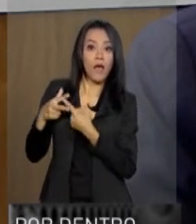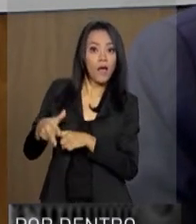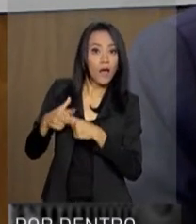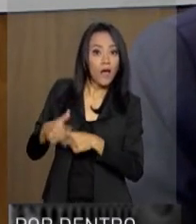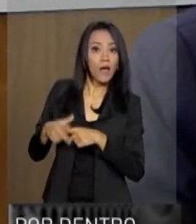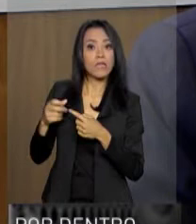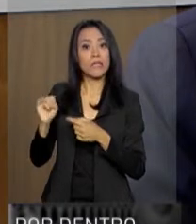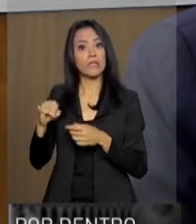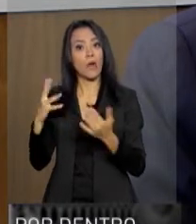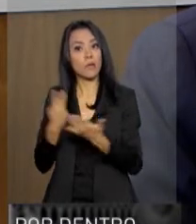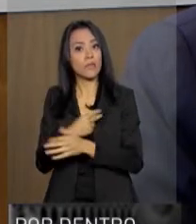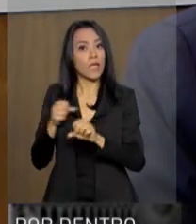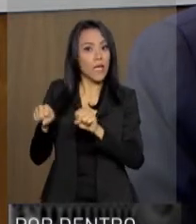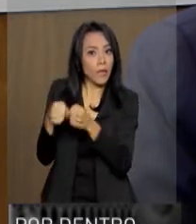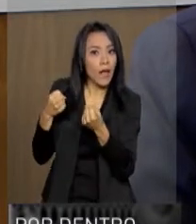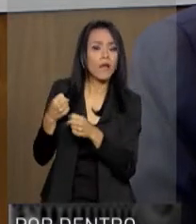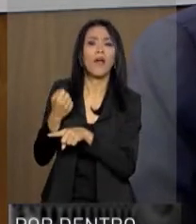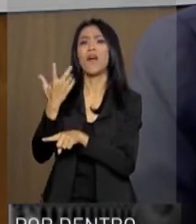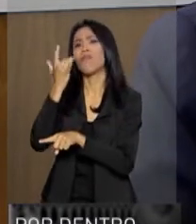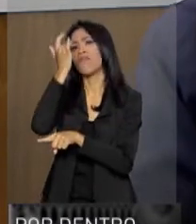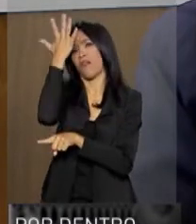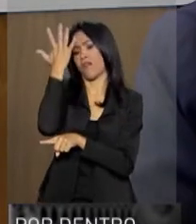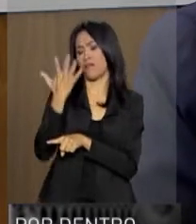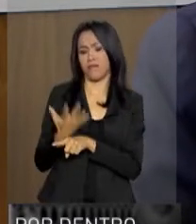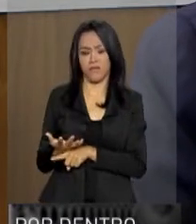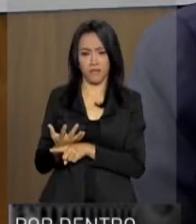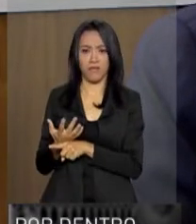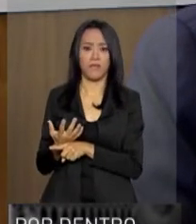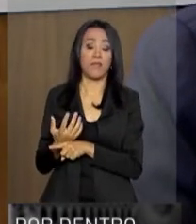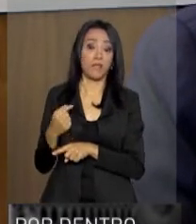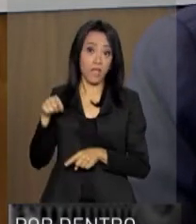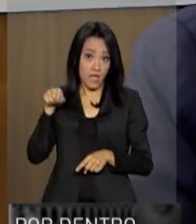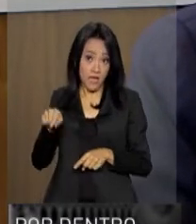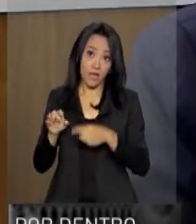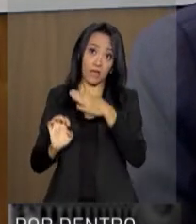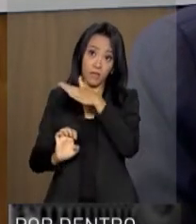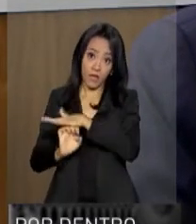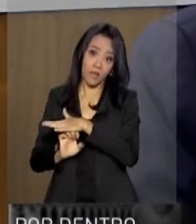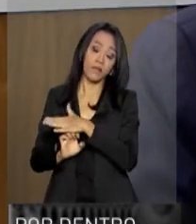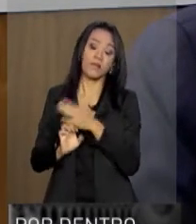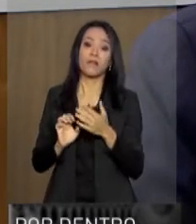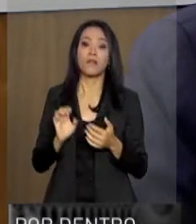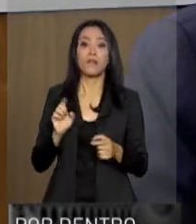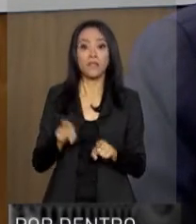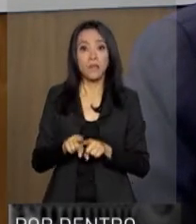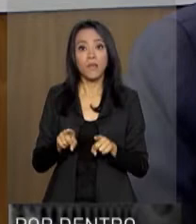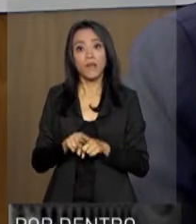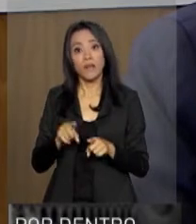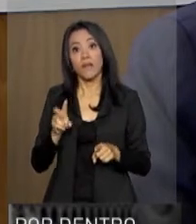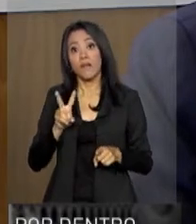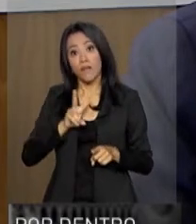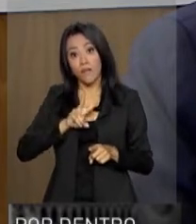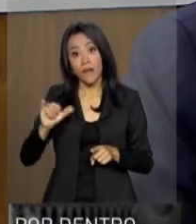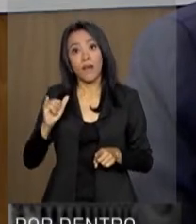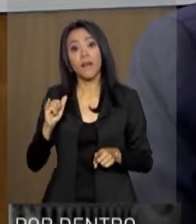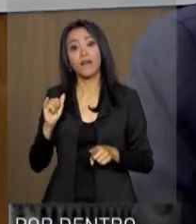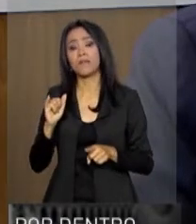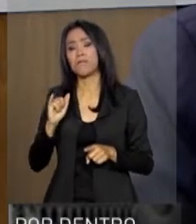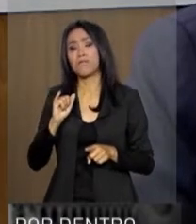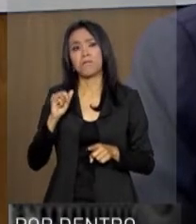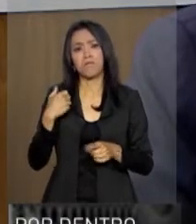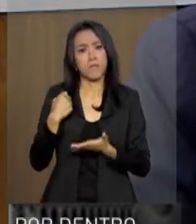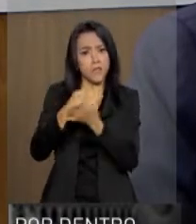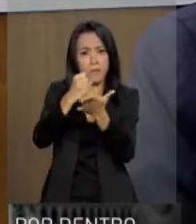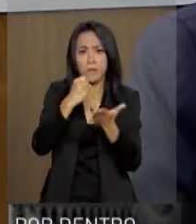presença da empresa ela vai se dar como existe hoje no amazonas em relação à presença de todos os programas públicos todos os